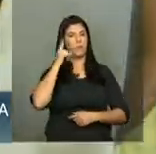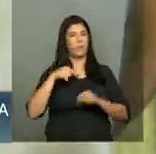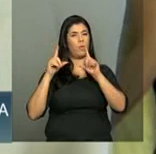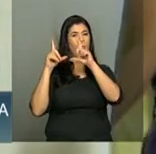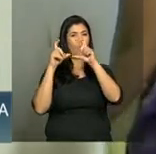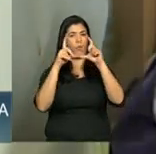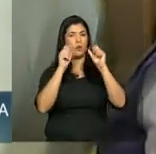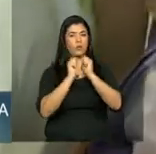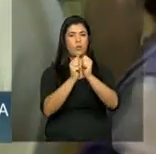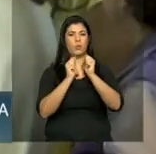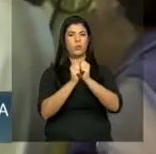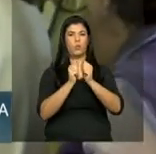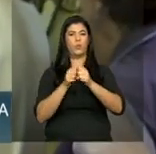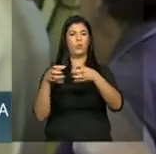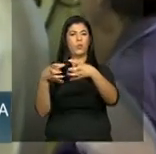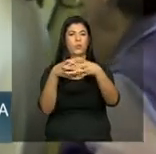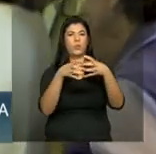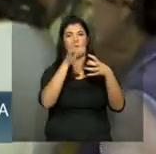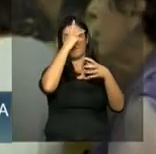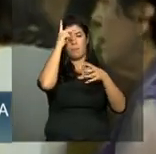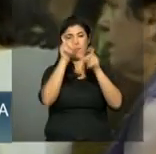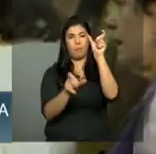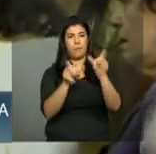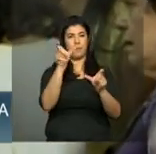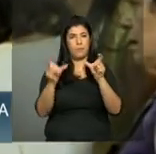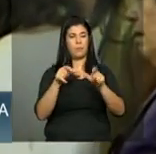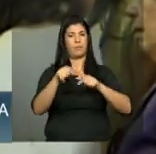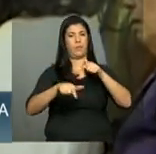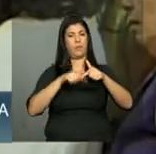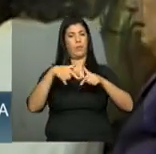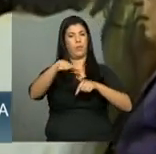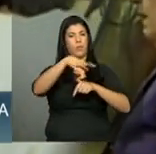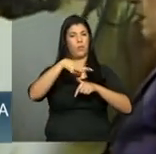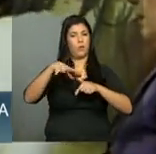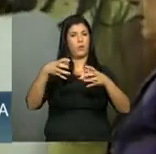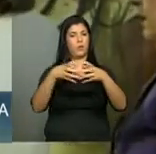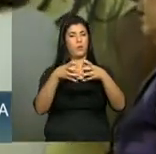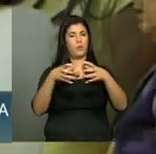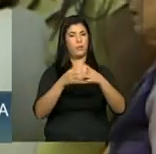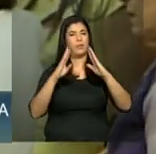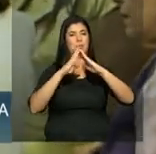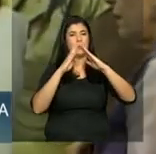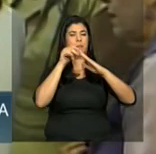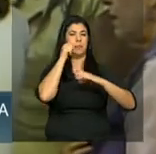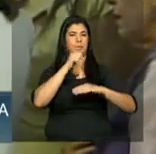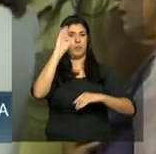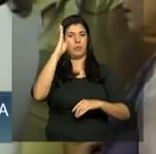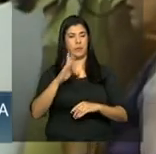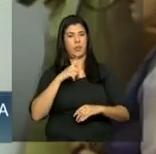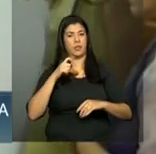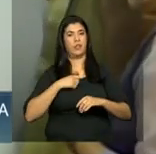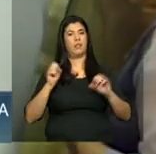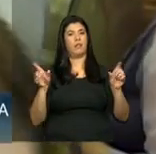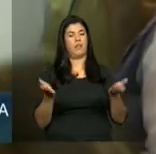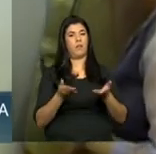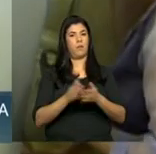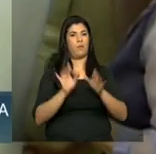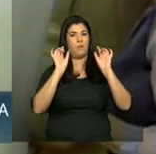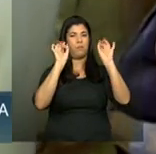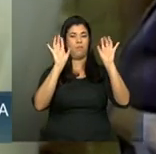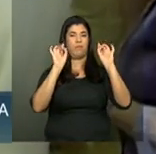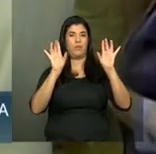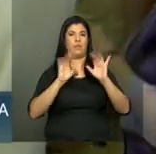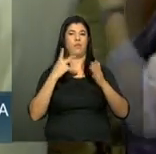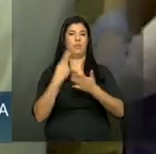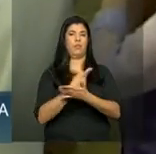foto com integrantes das equipes que vão funcionar dentro da casa da mulher brasileira que será inaugurada Logo mais em cerimônia